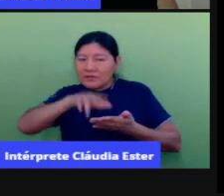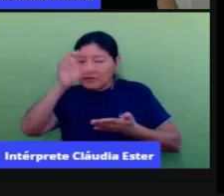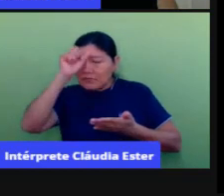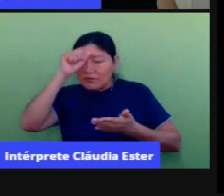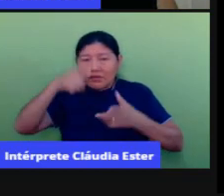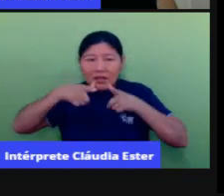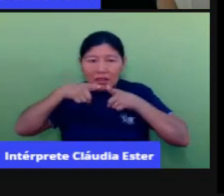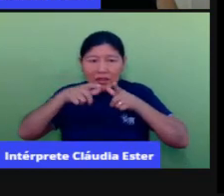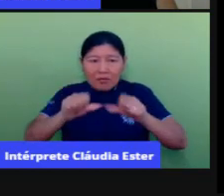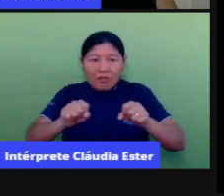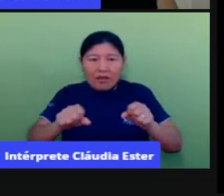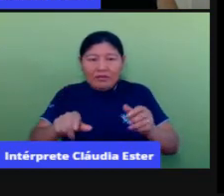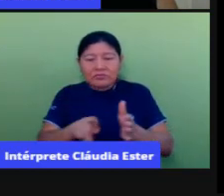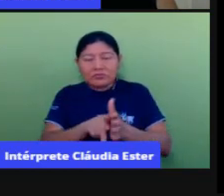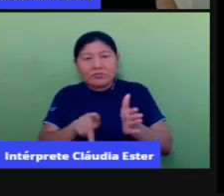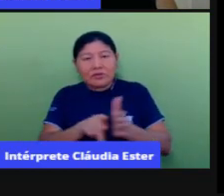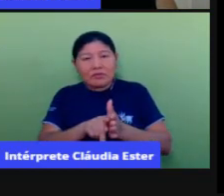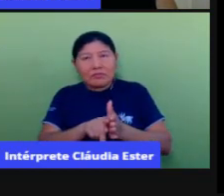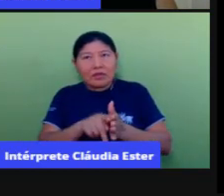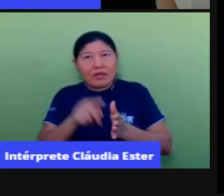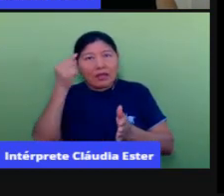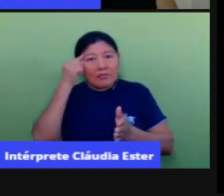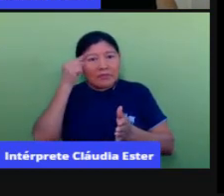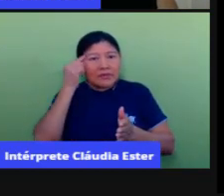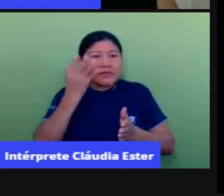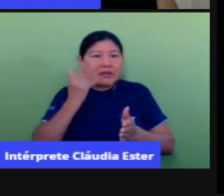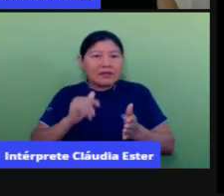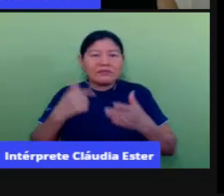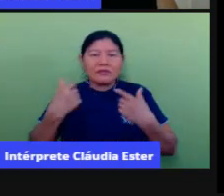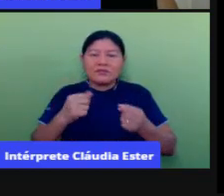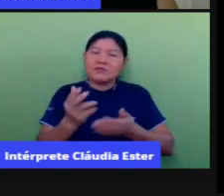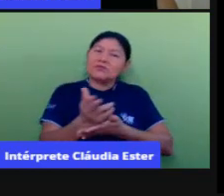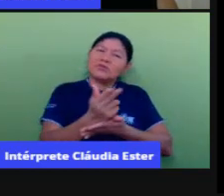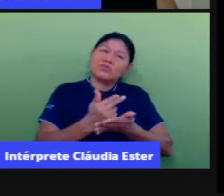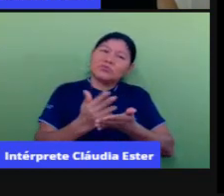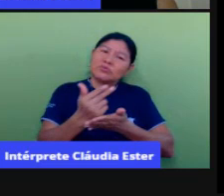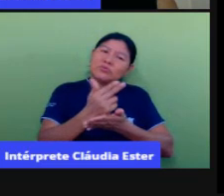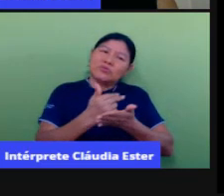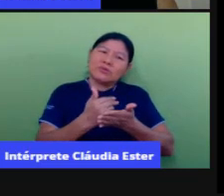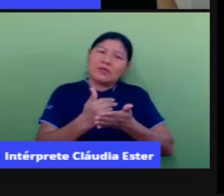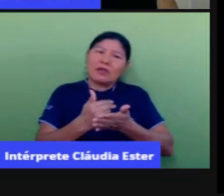tô achando que o meu grupo está precisando de mais desenho. Esse que tá